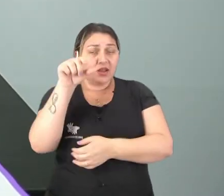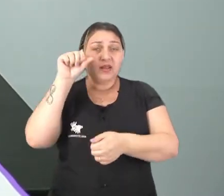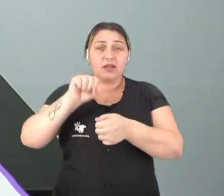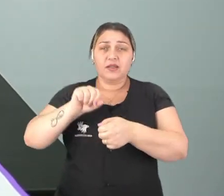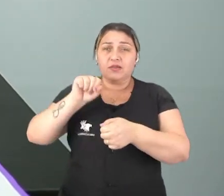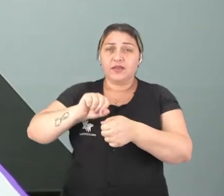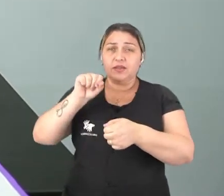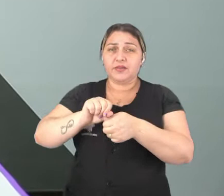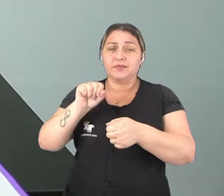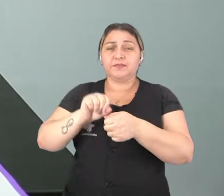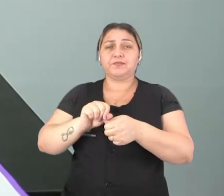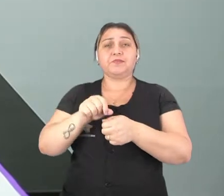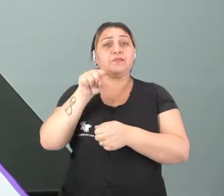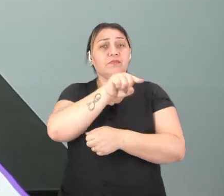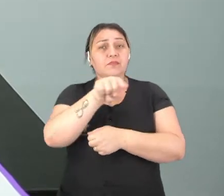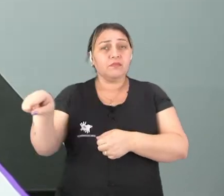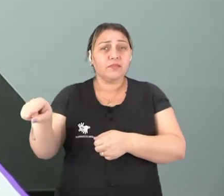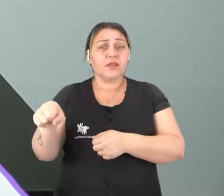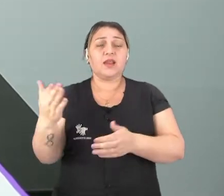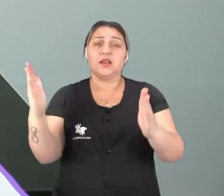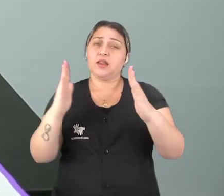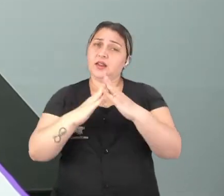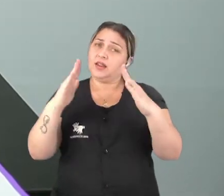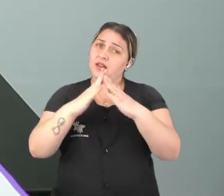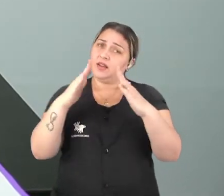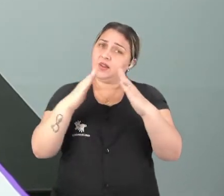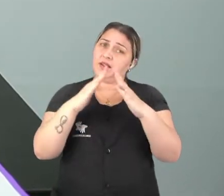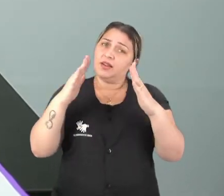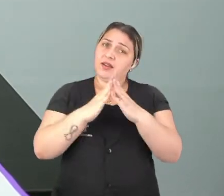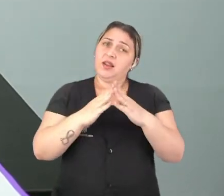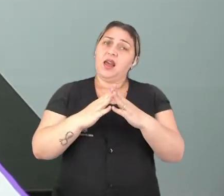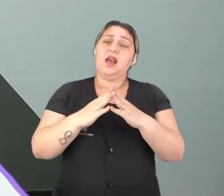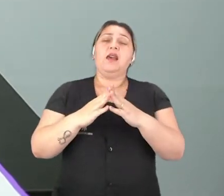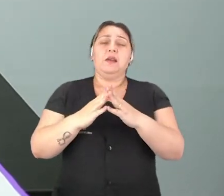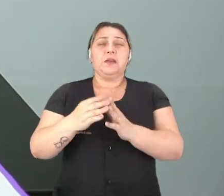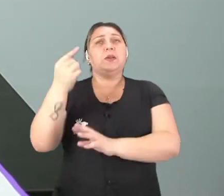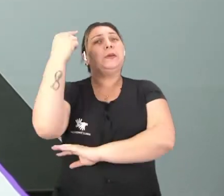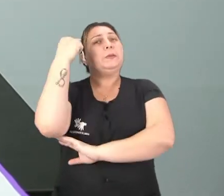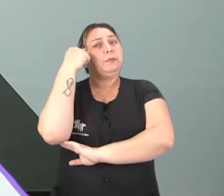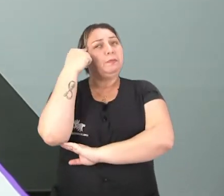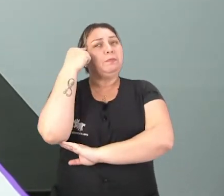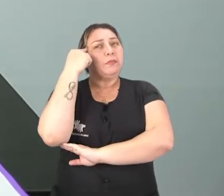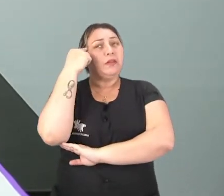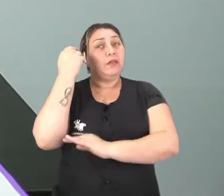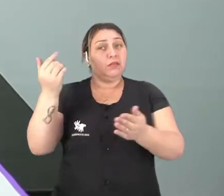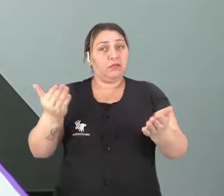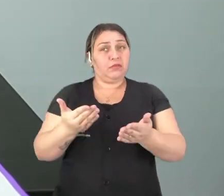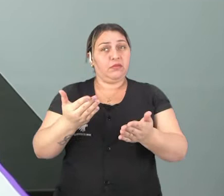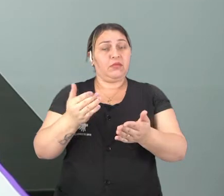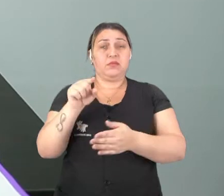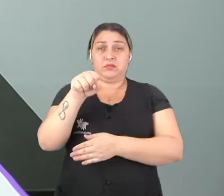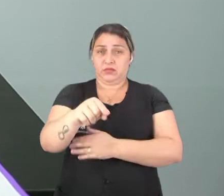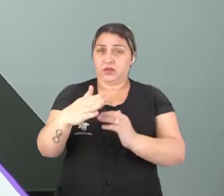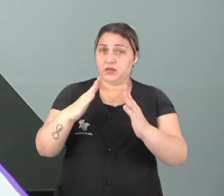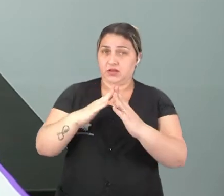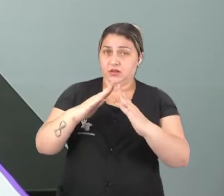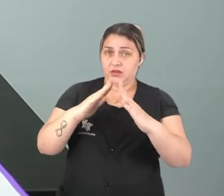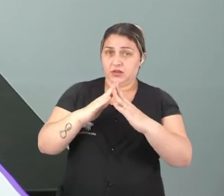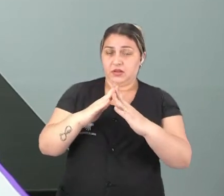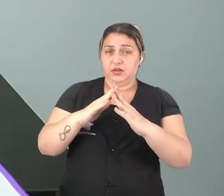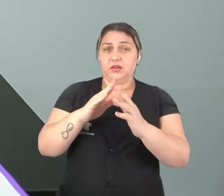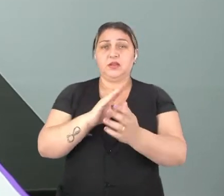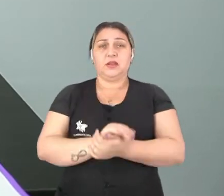faz. E quantos de vocês aí em casa, momento de refletir um pouquinho aqui, quantos de vocês aí de